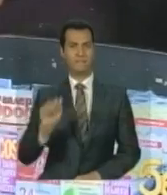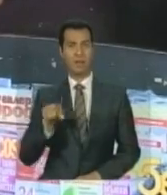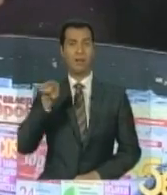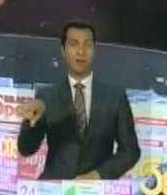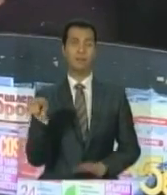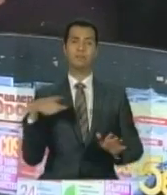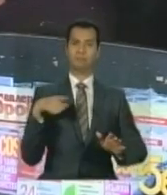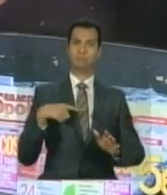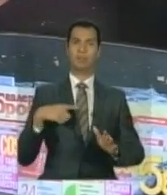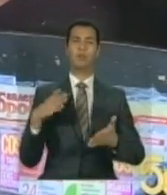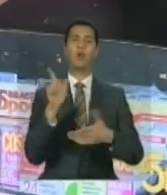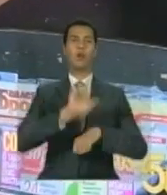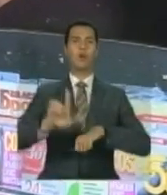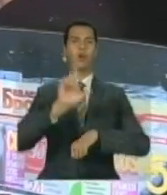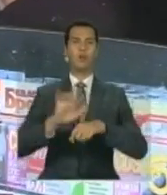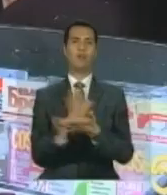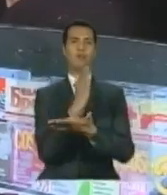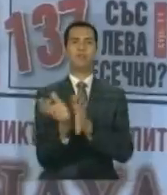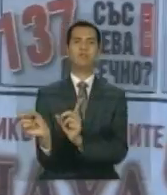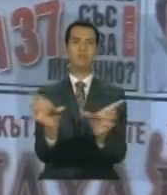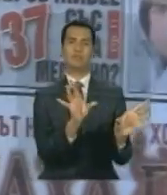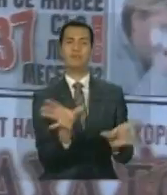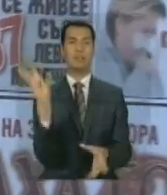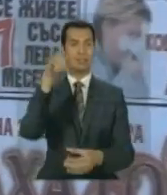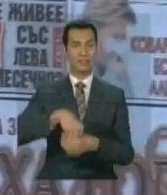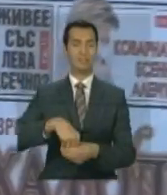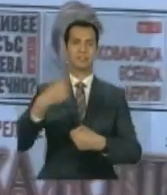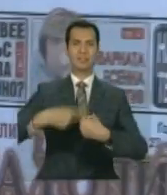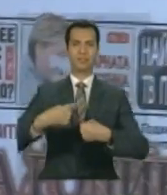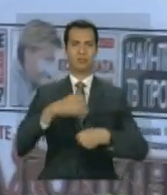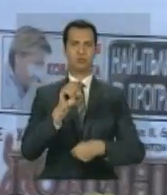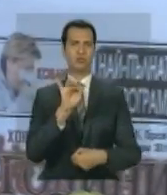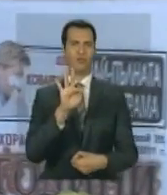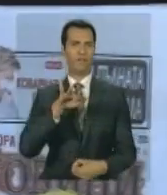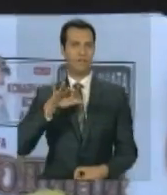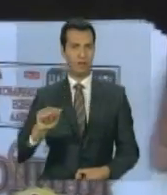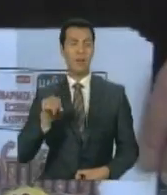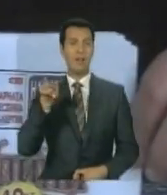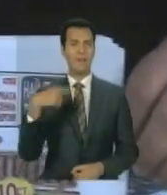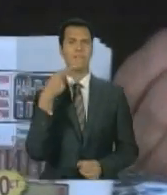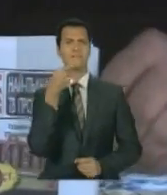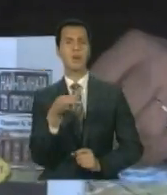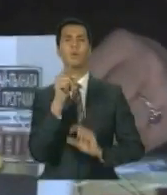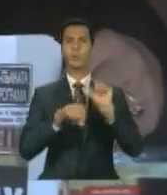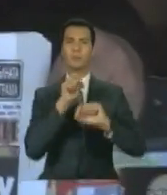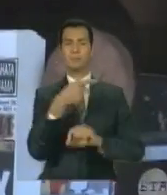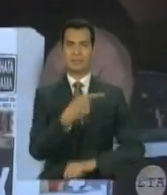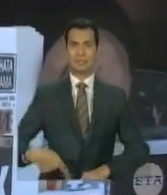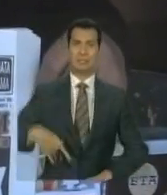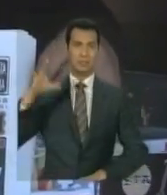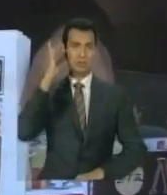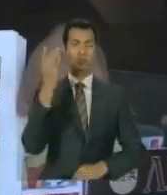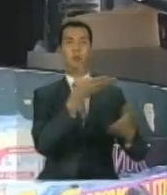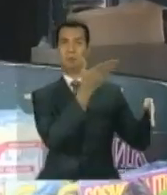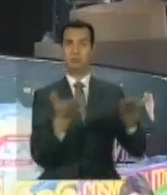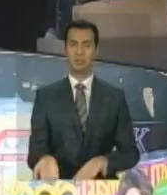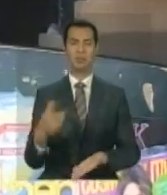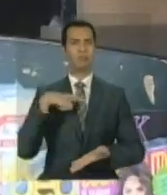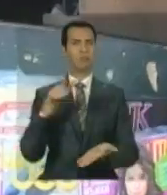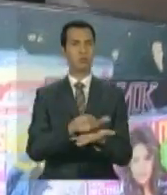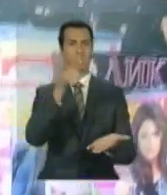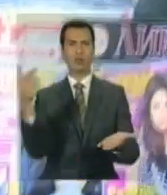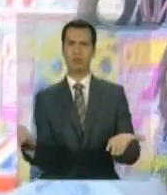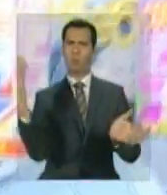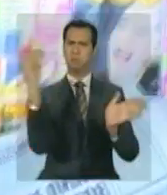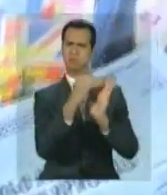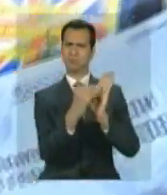no centro de Sófia, a capital da Bulgária, e mostra que a vinda da presidenta Dilma Rousseff já é matéria nos jornais locais. Muita